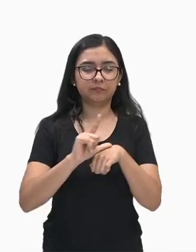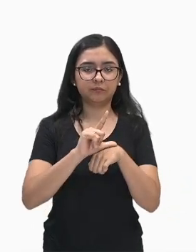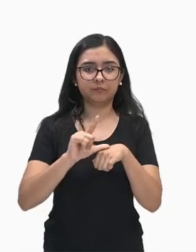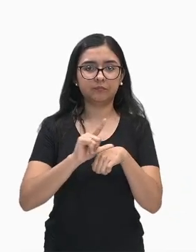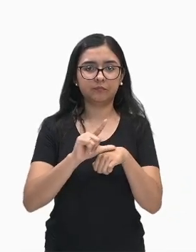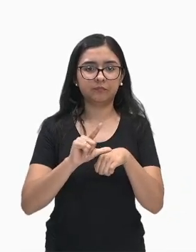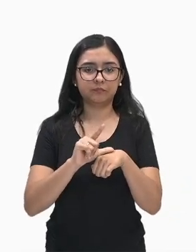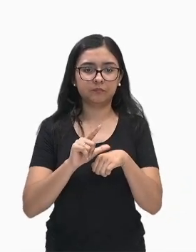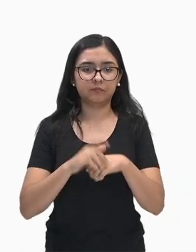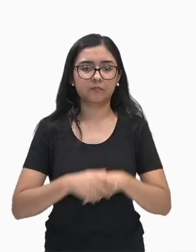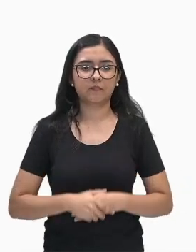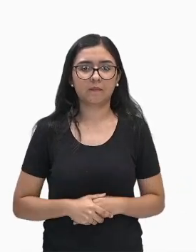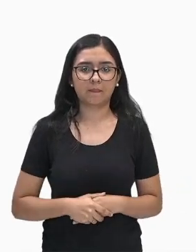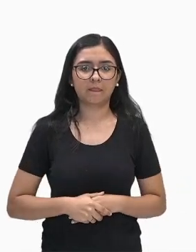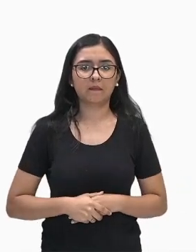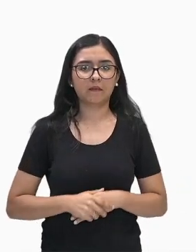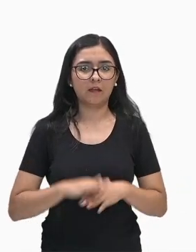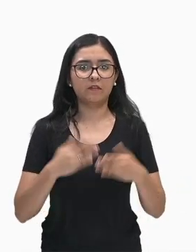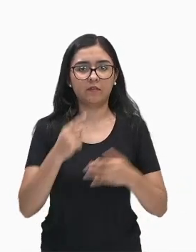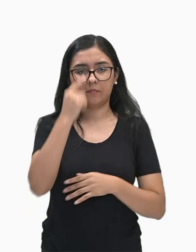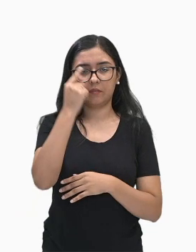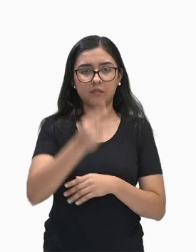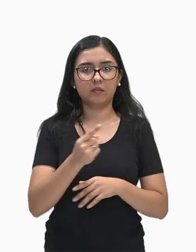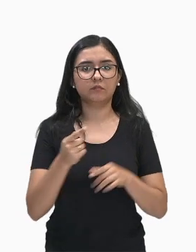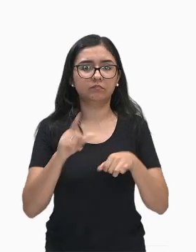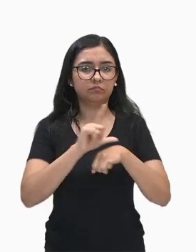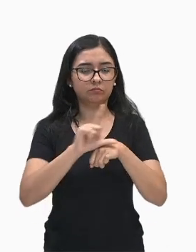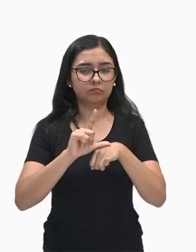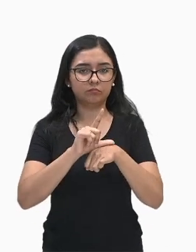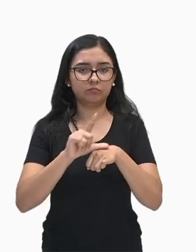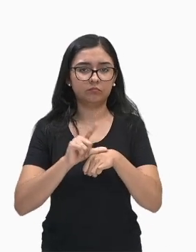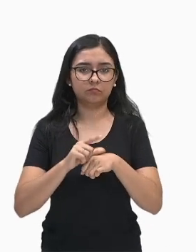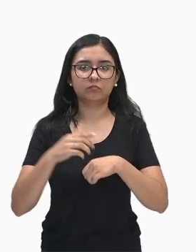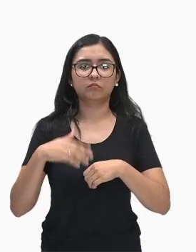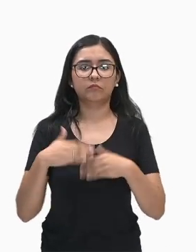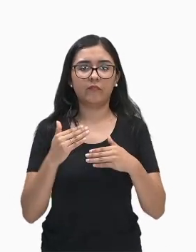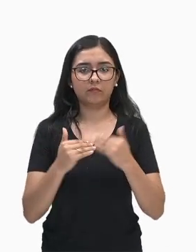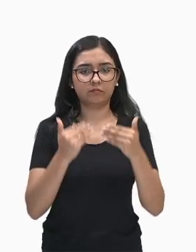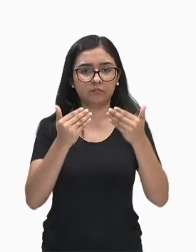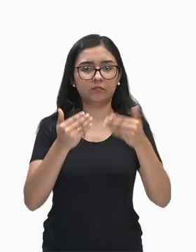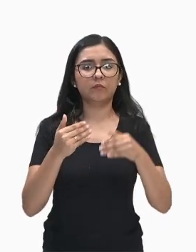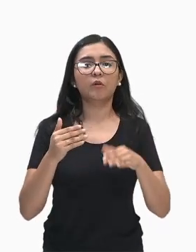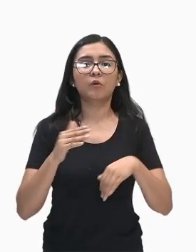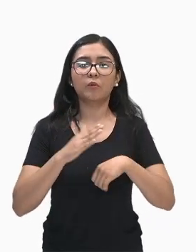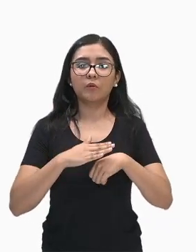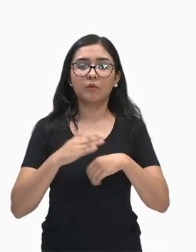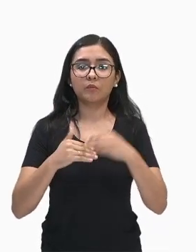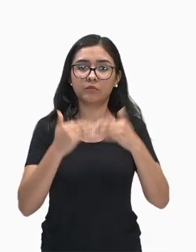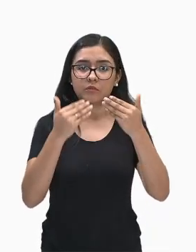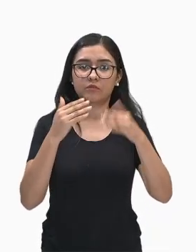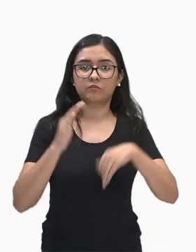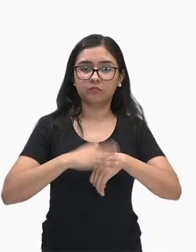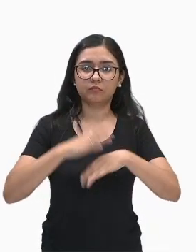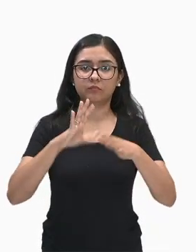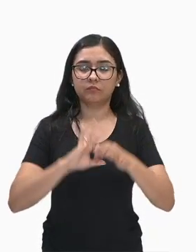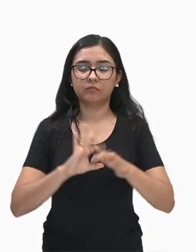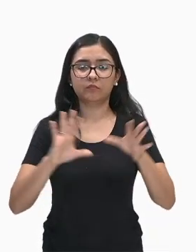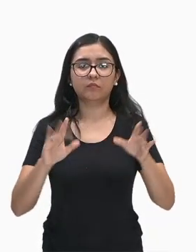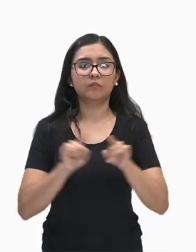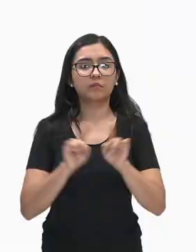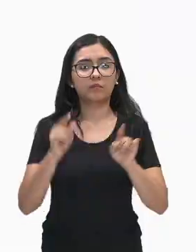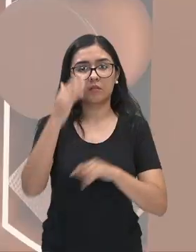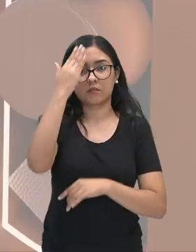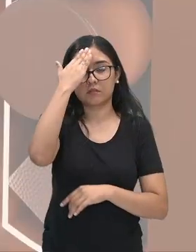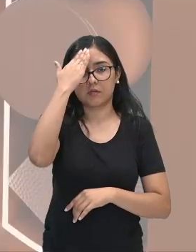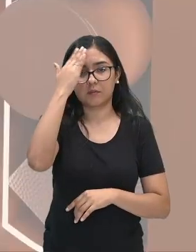ser aquele que vai encabeçar, né, o processo de independência. Porém, a gente sabe que não